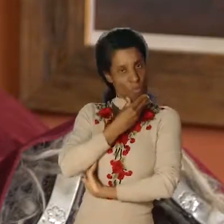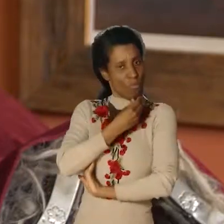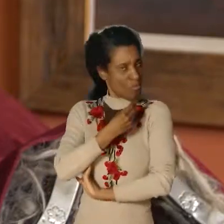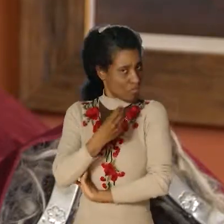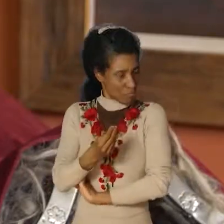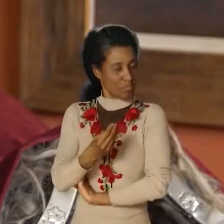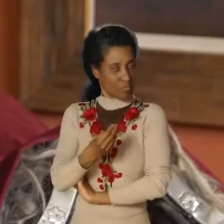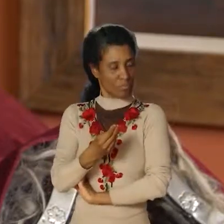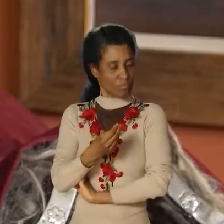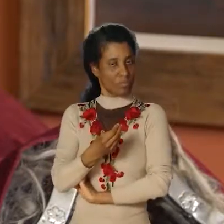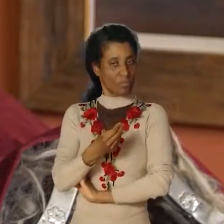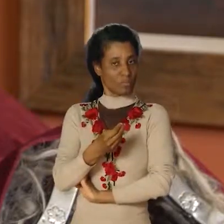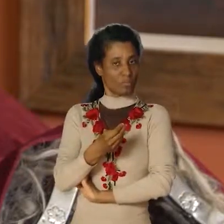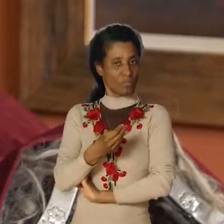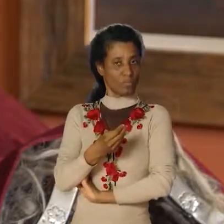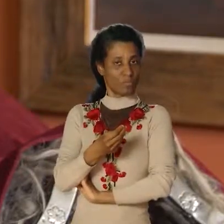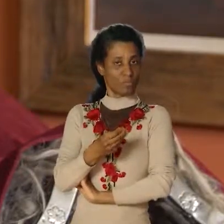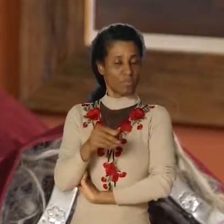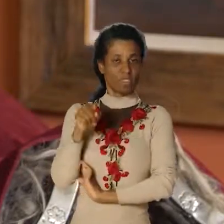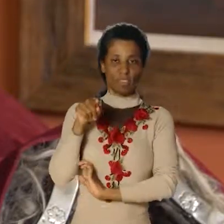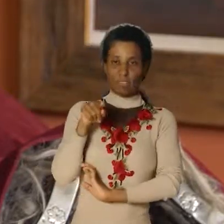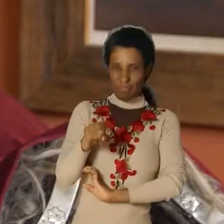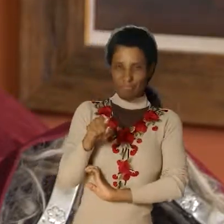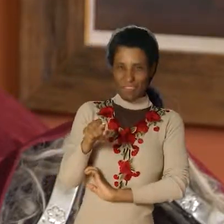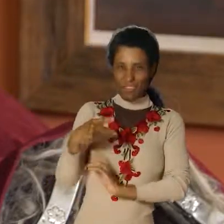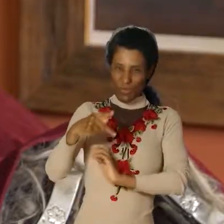Uma pessoa, um homem, um arquétipo